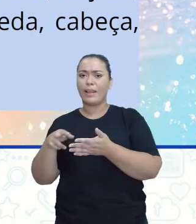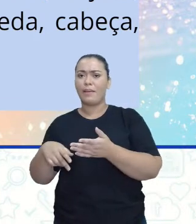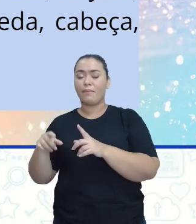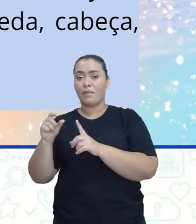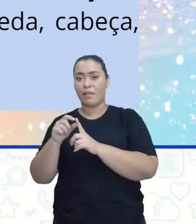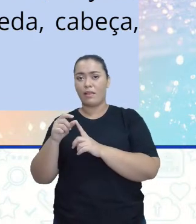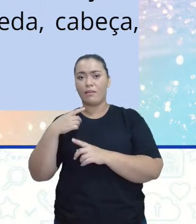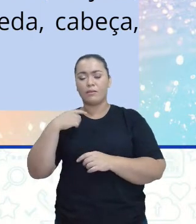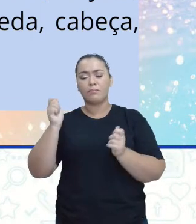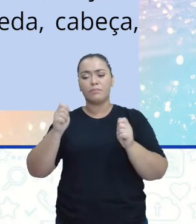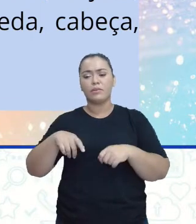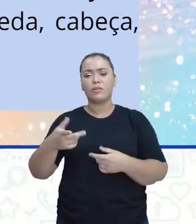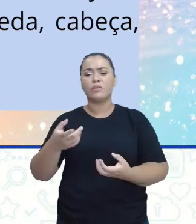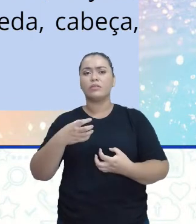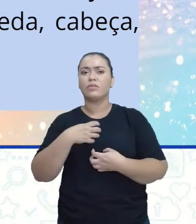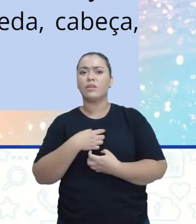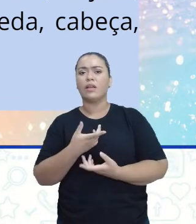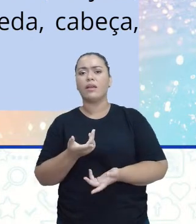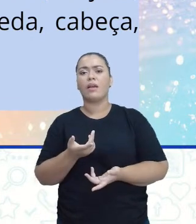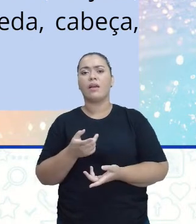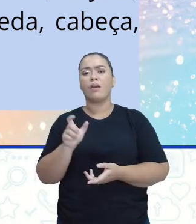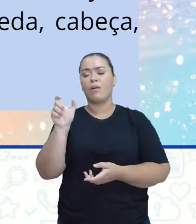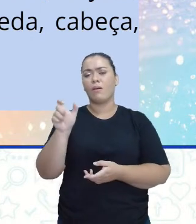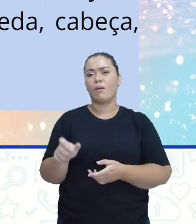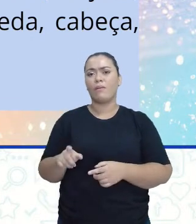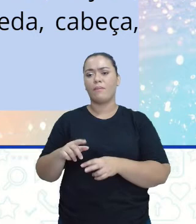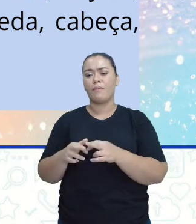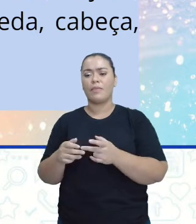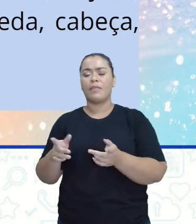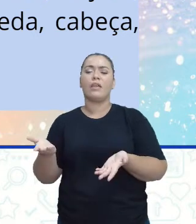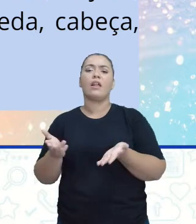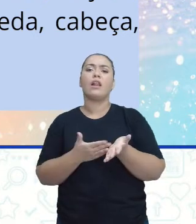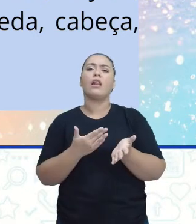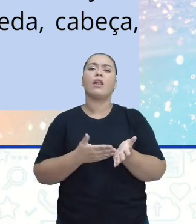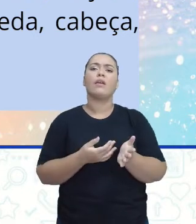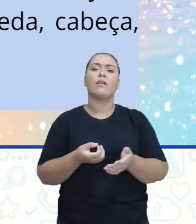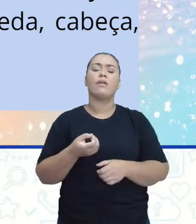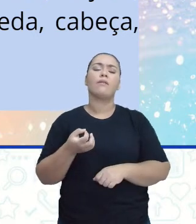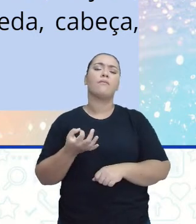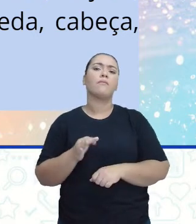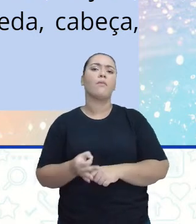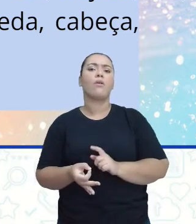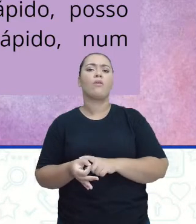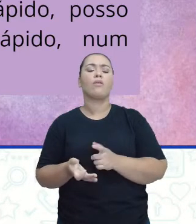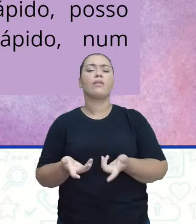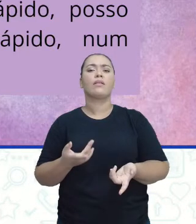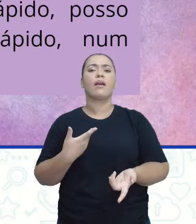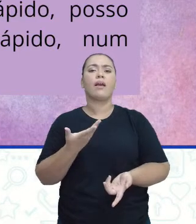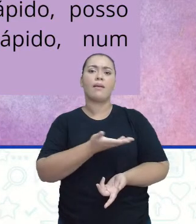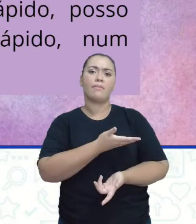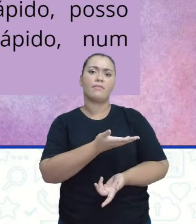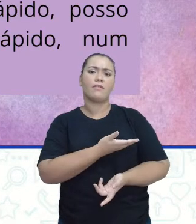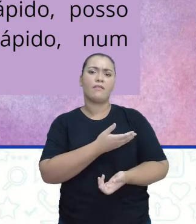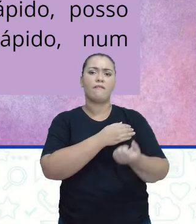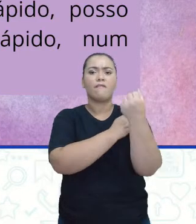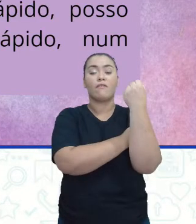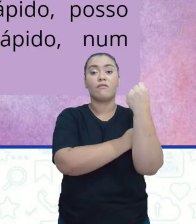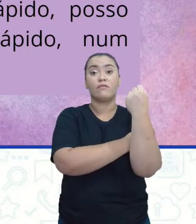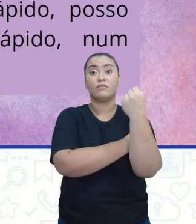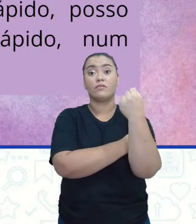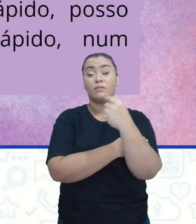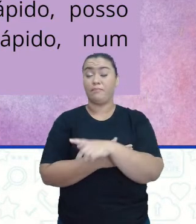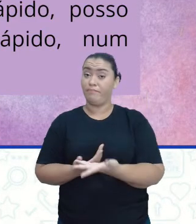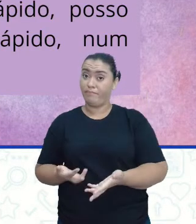objeto, no sentimento a que ela se refere. Então, livro, moeda, cabeça, tristeza, amizade, força. Enquanto que